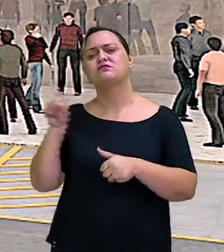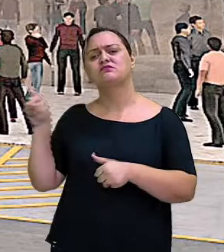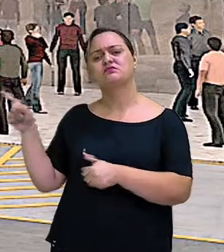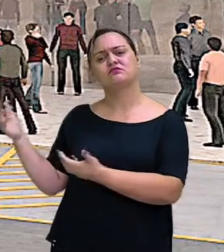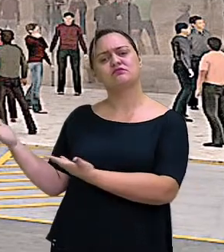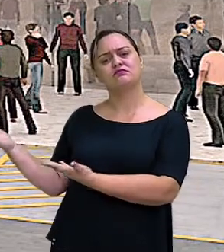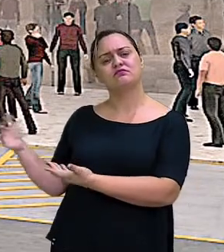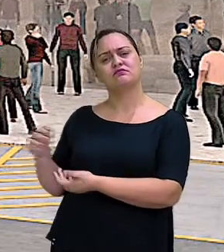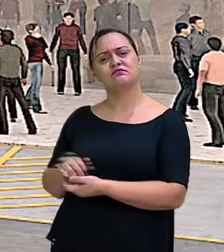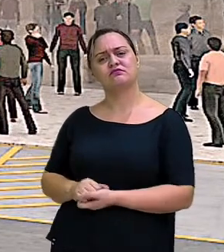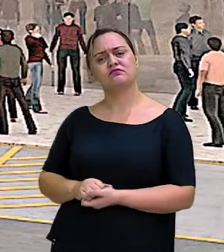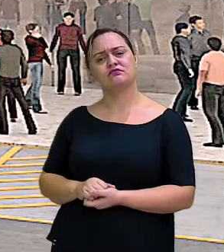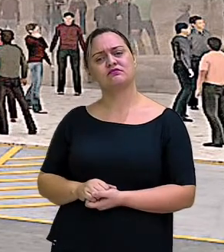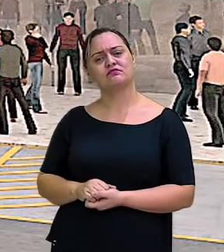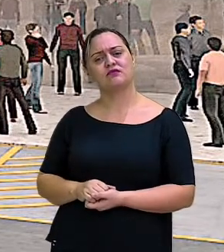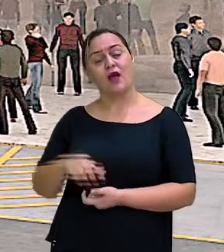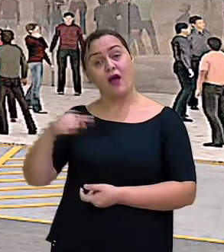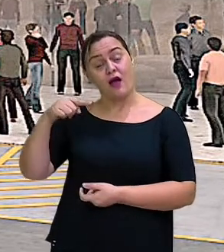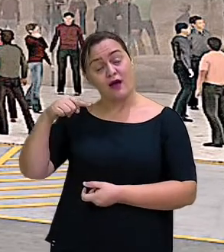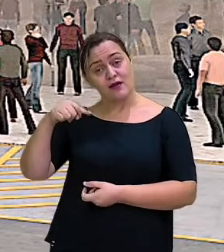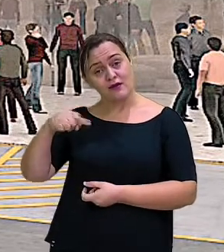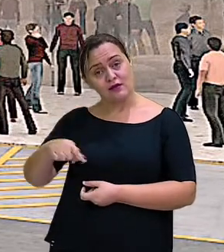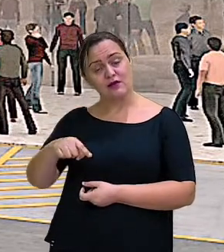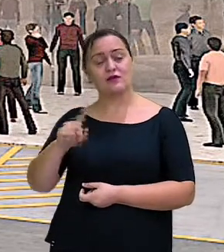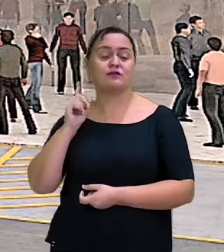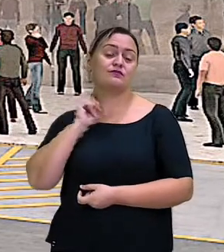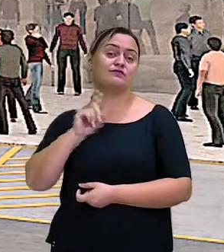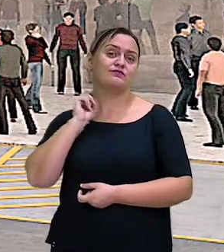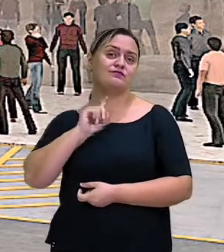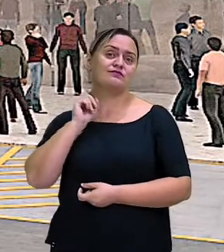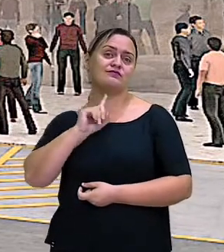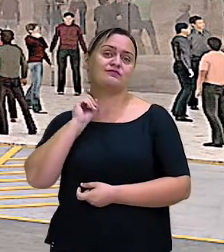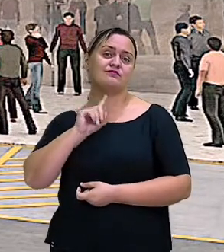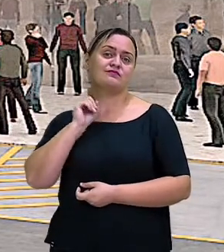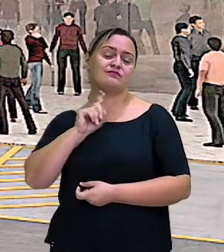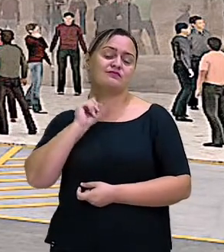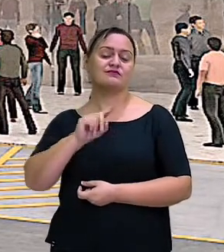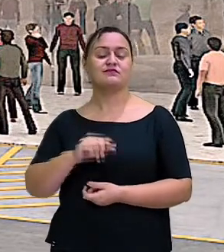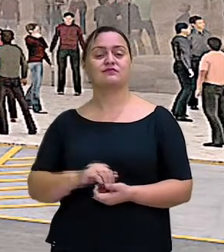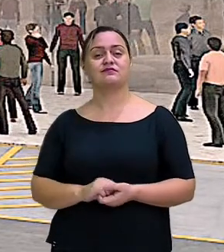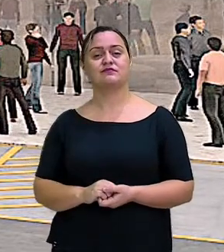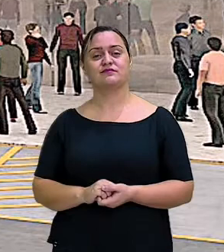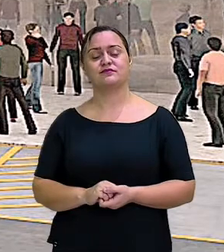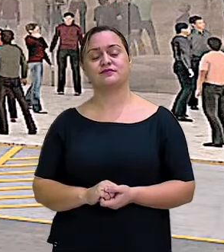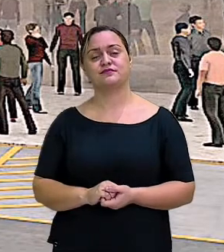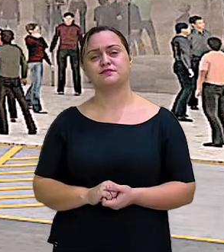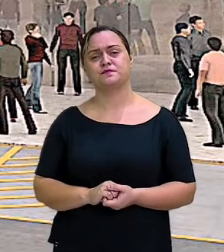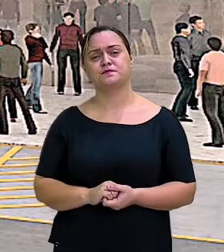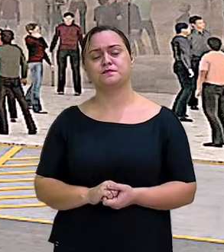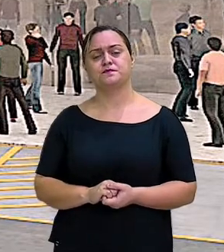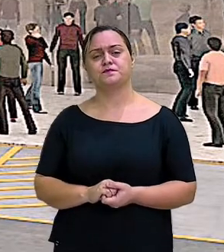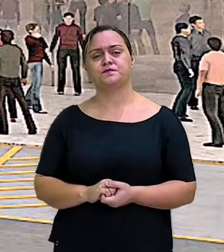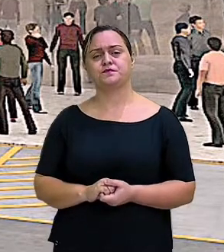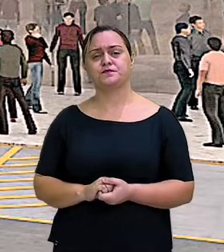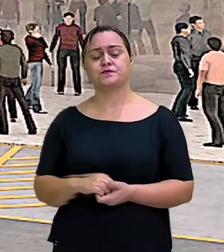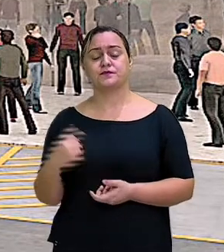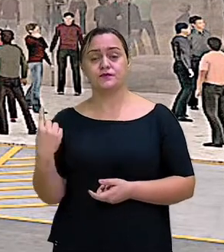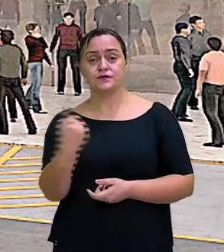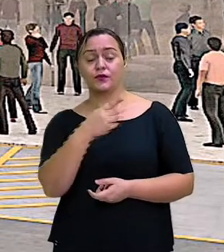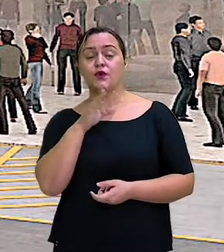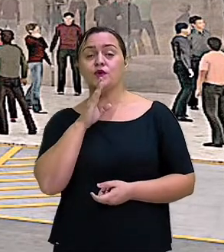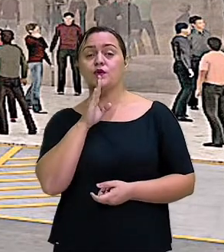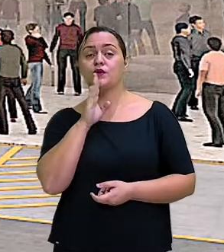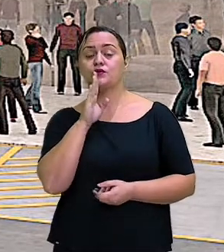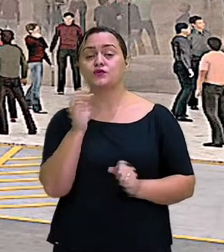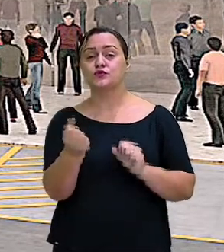Exatamente, fica aqui no nosso estado de Minas Gerais. Ele foi inaugurado no Brasil, né, aqui em Minas, onde vamos conhecer juntos